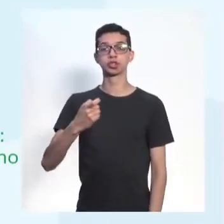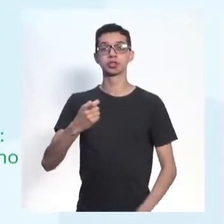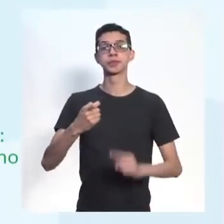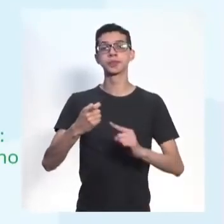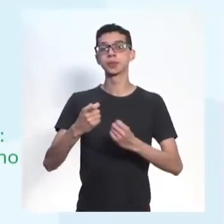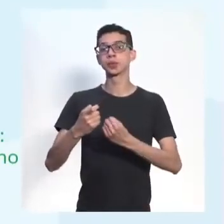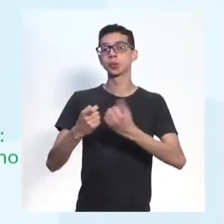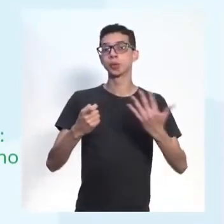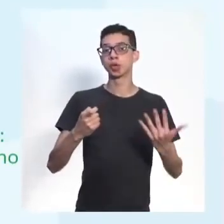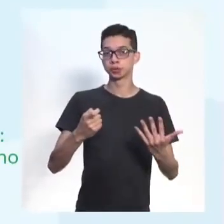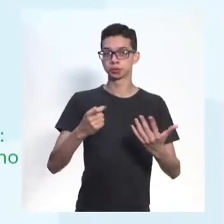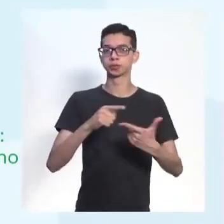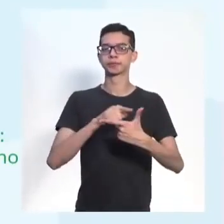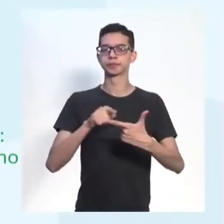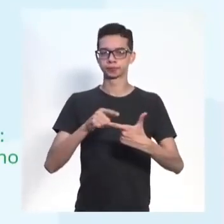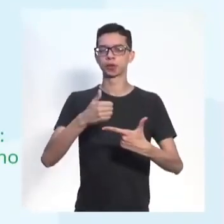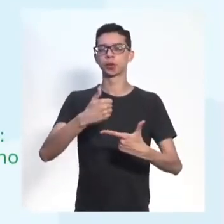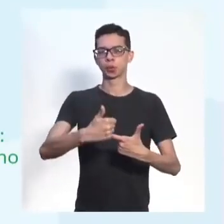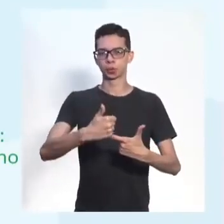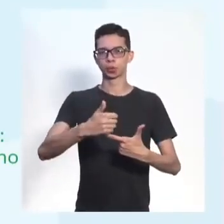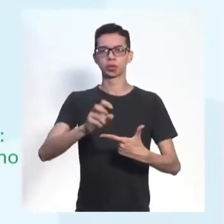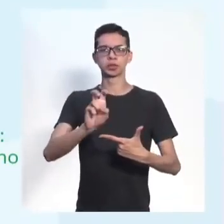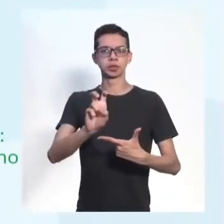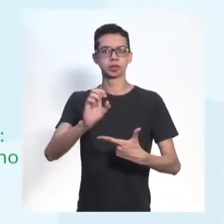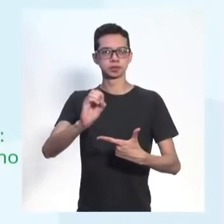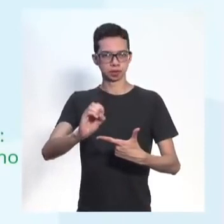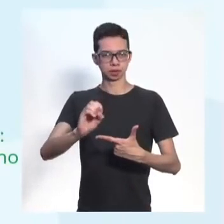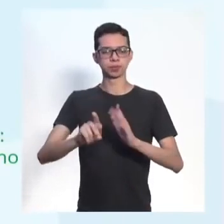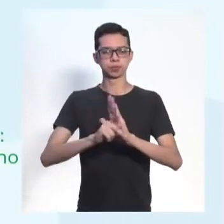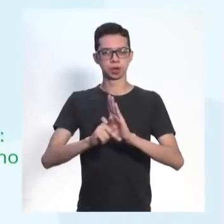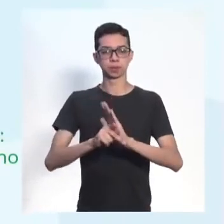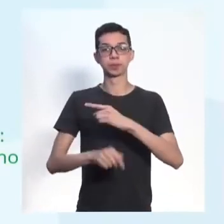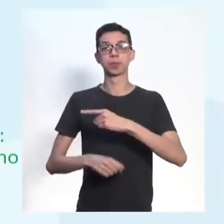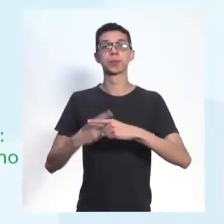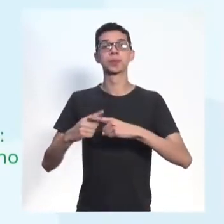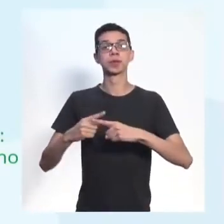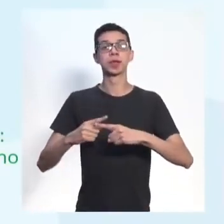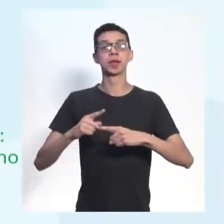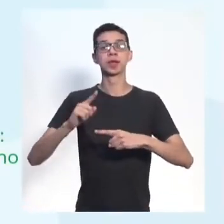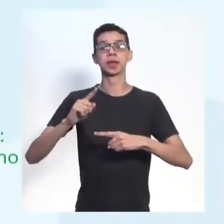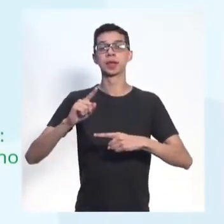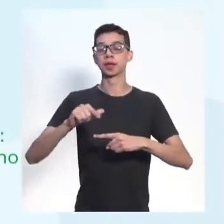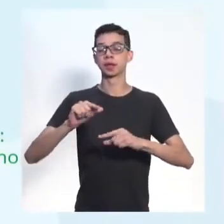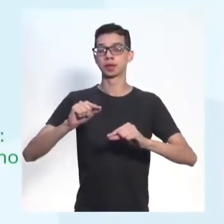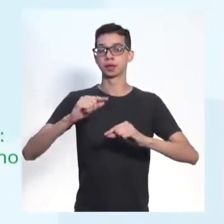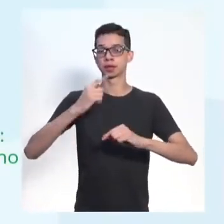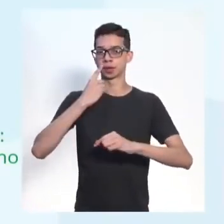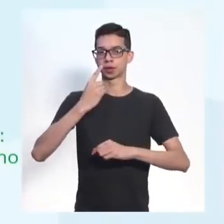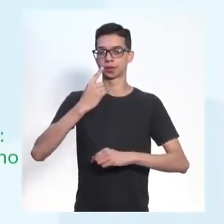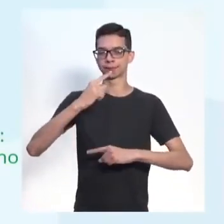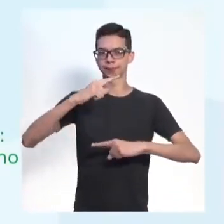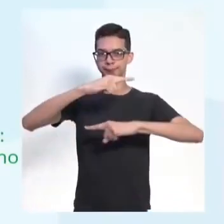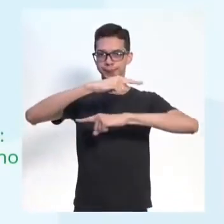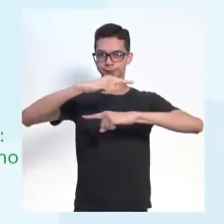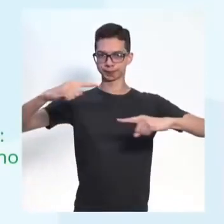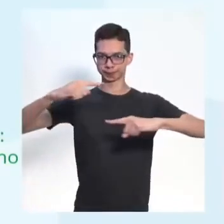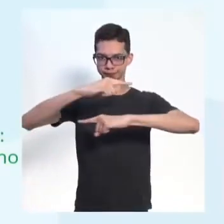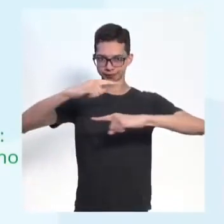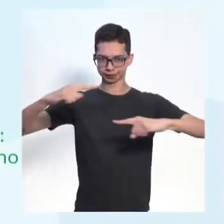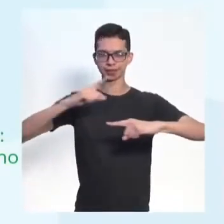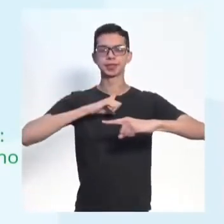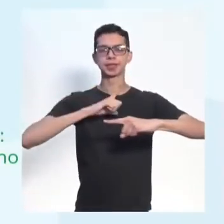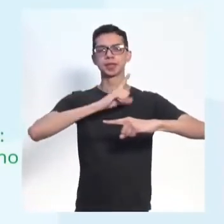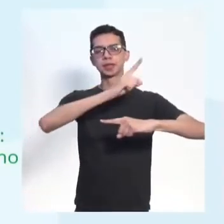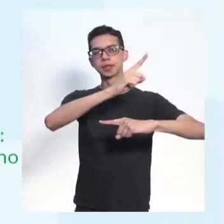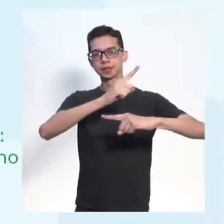do ângulo de 150, no caso aí na outra, porque são retas paralelas cortadas por uma transversal. Uma